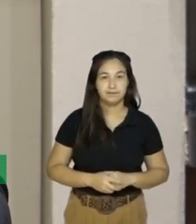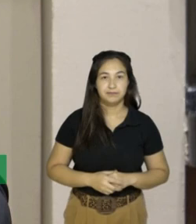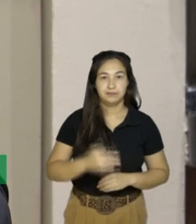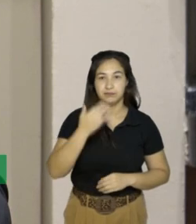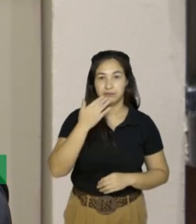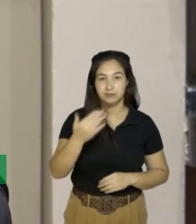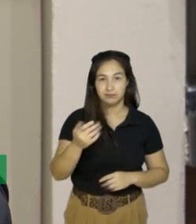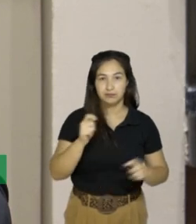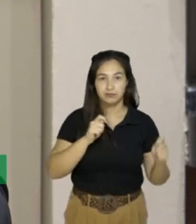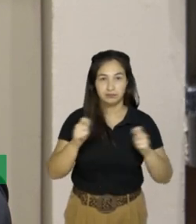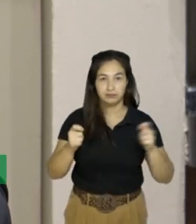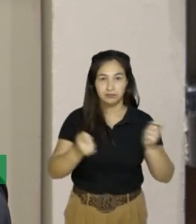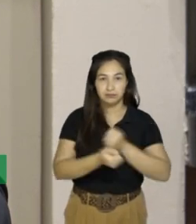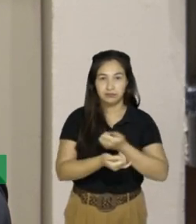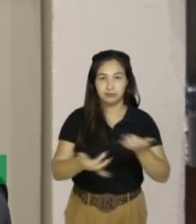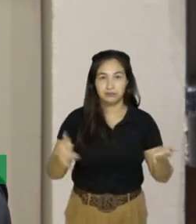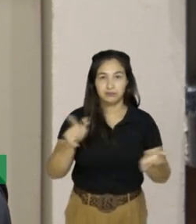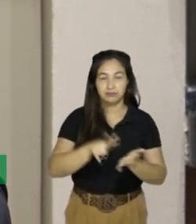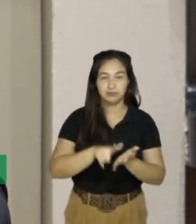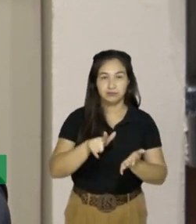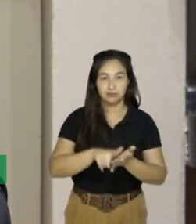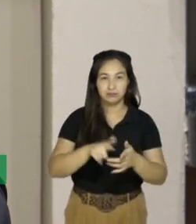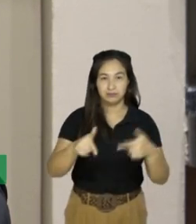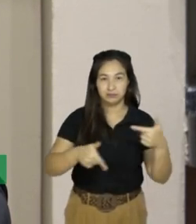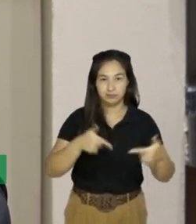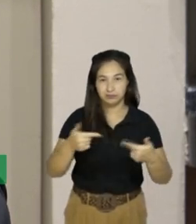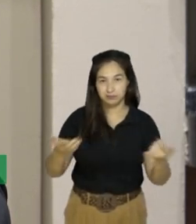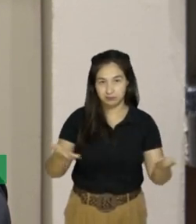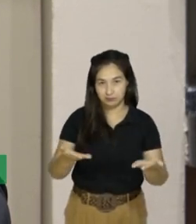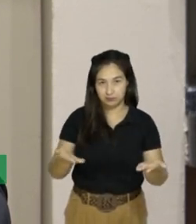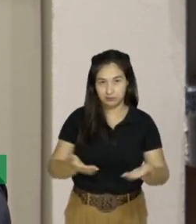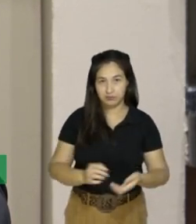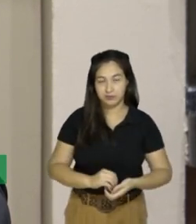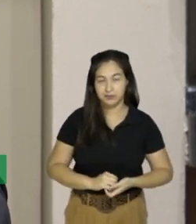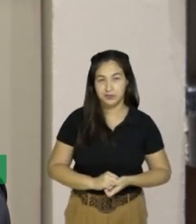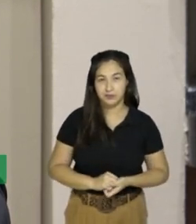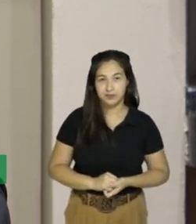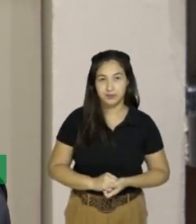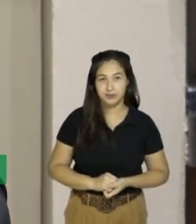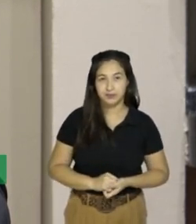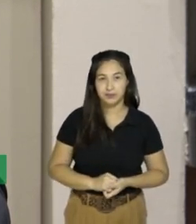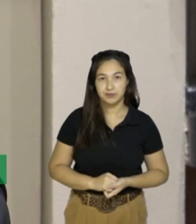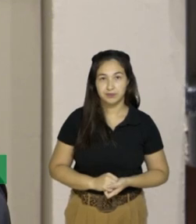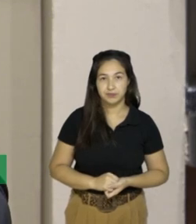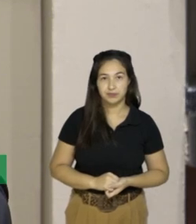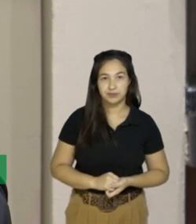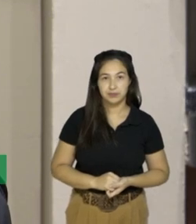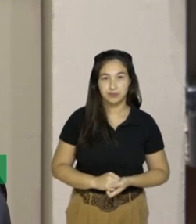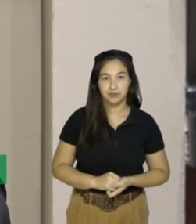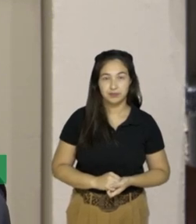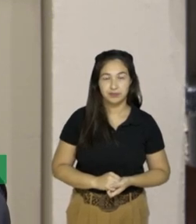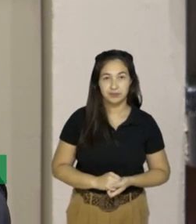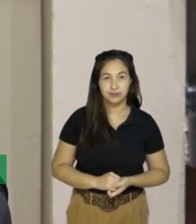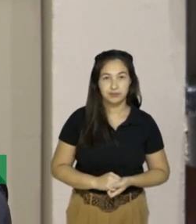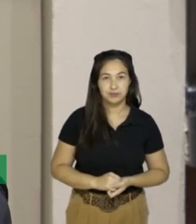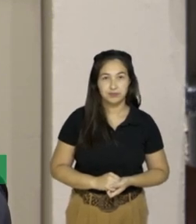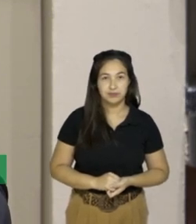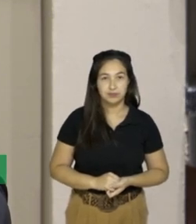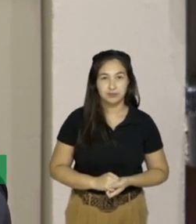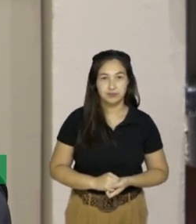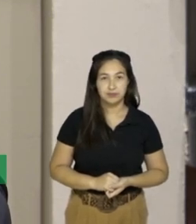solicito assessoria que proceda a distribuição do expediente passamos